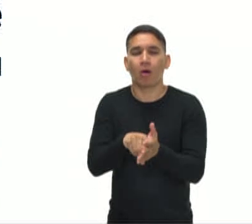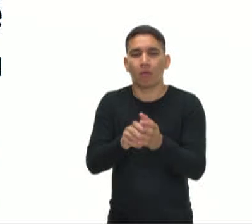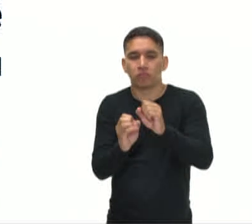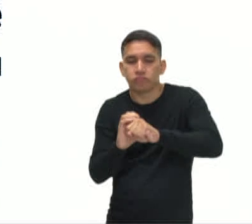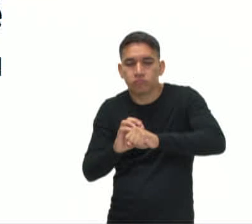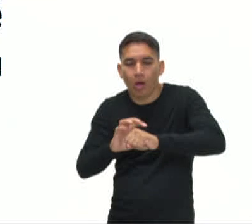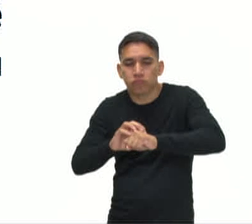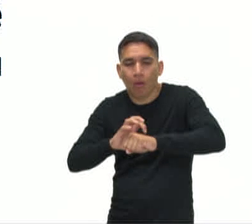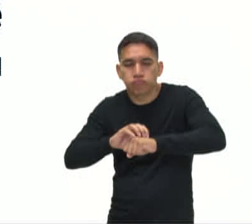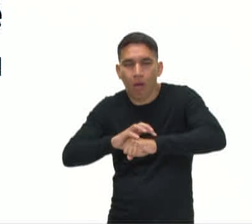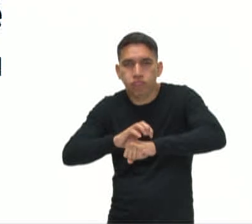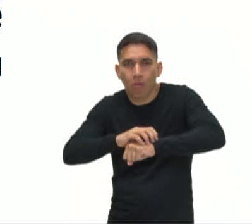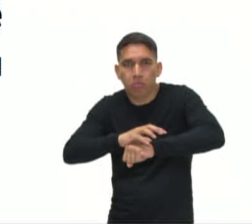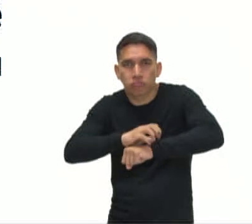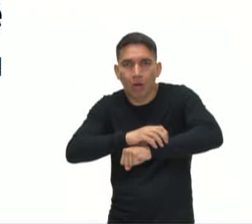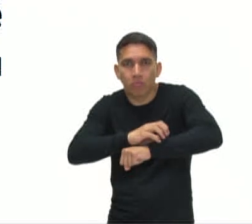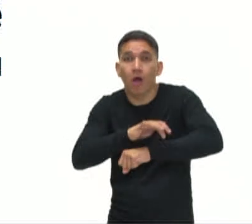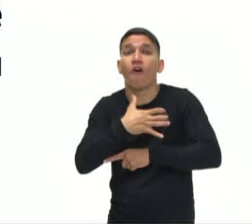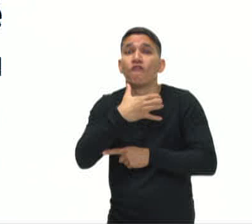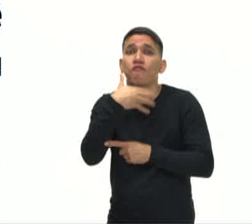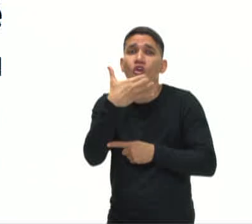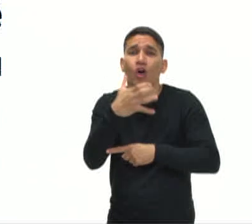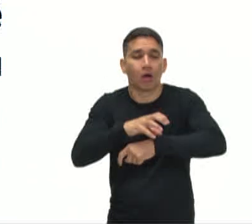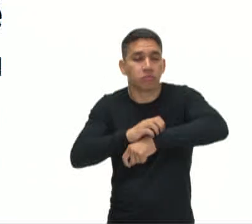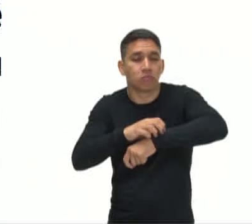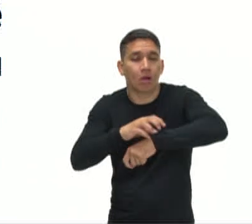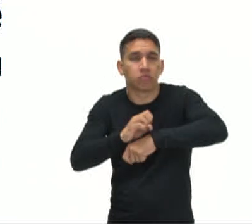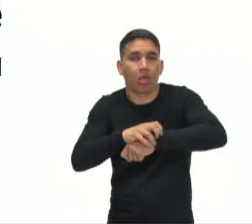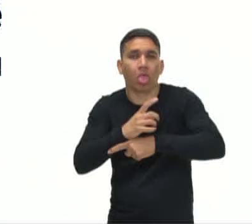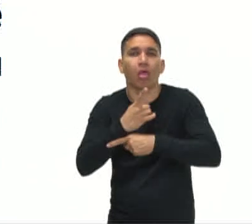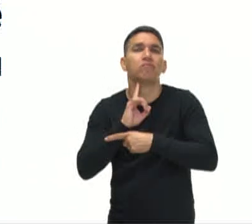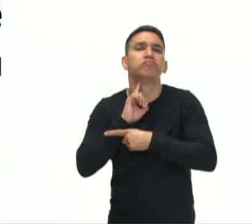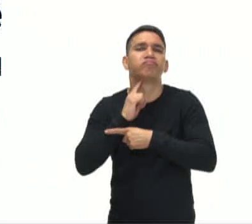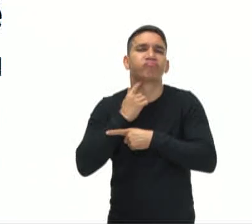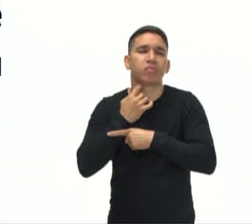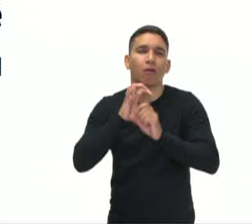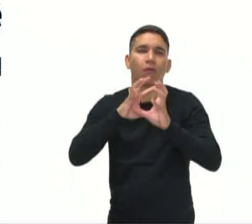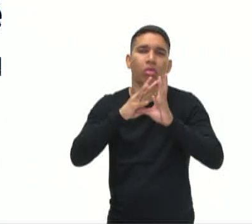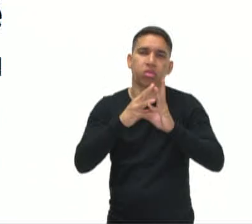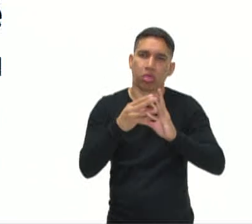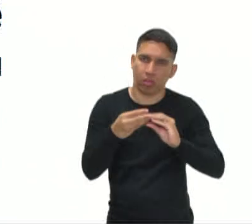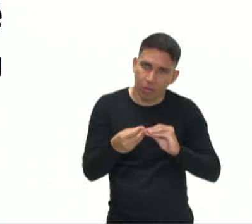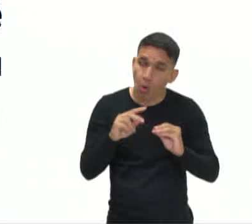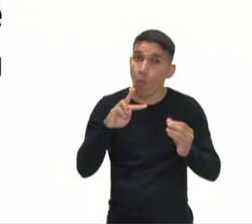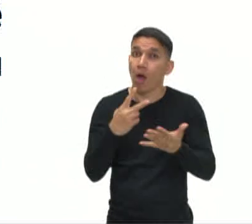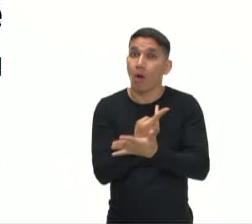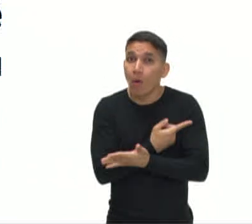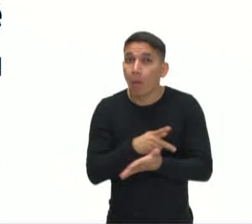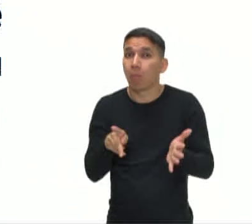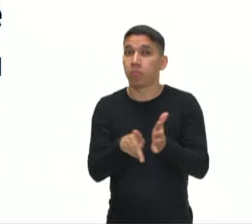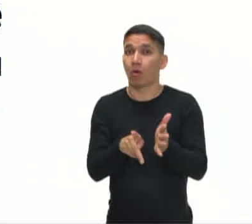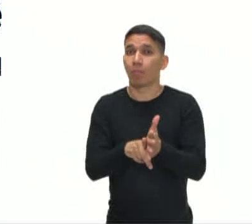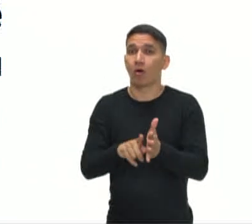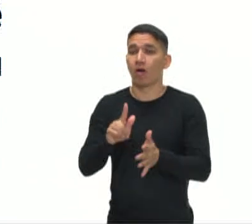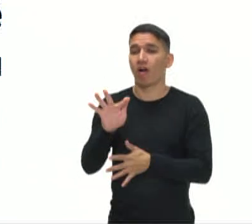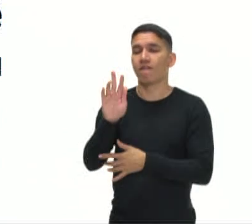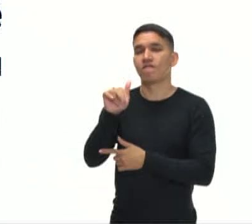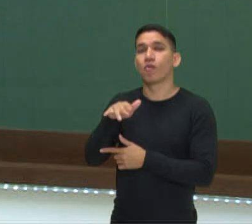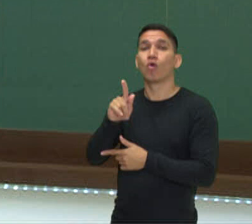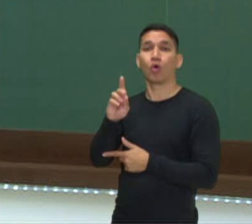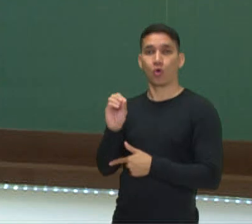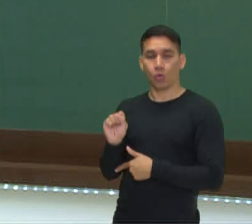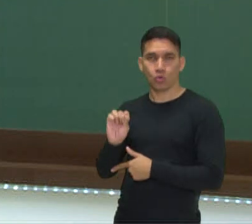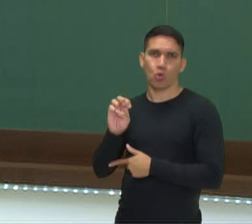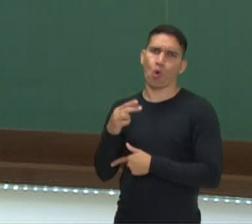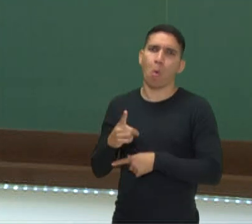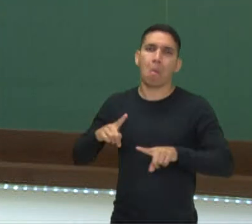bactérias na decomposição das frutas. O processo de decomposição da matéria orgânica realizada por fungos ou bactérias pode levar